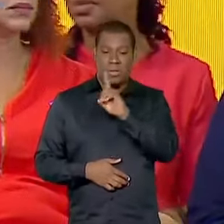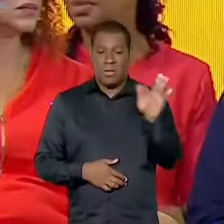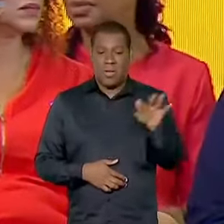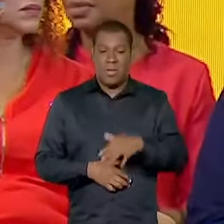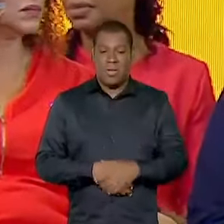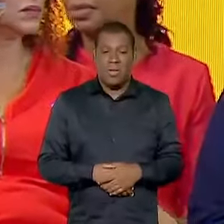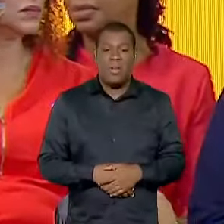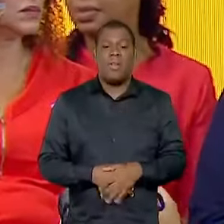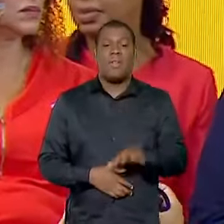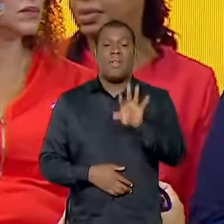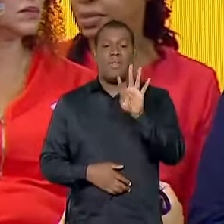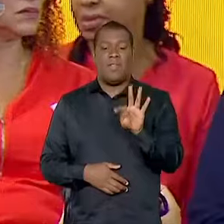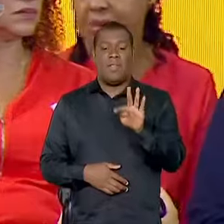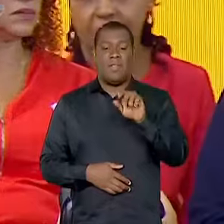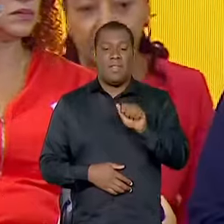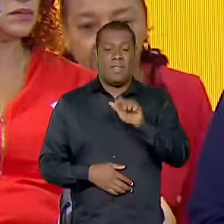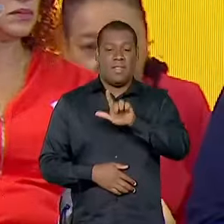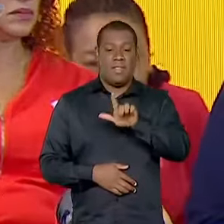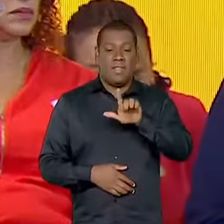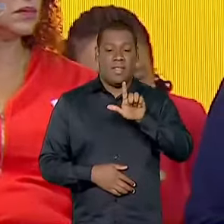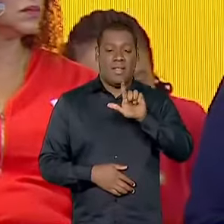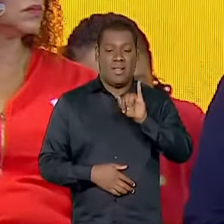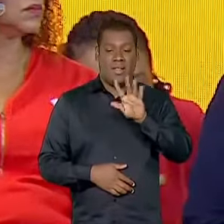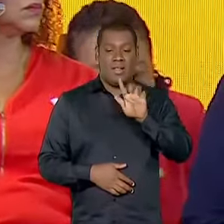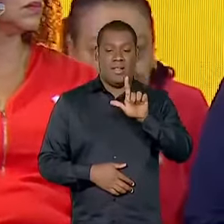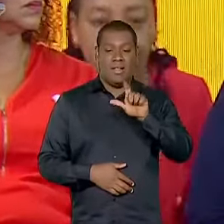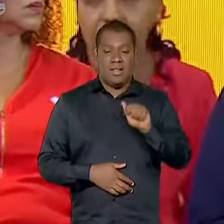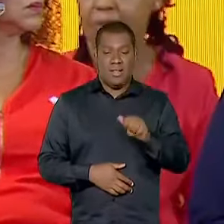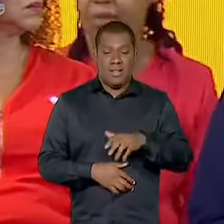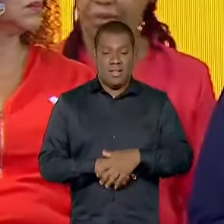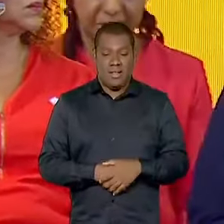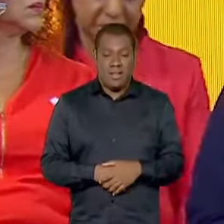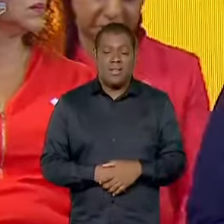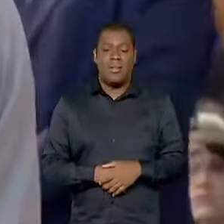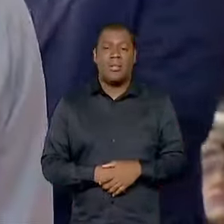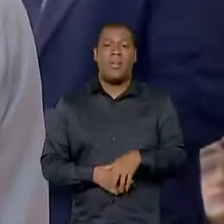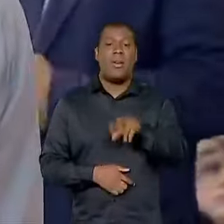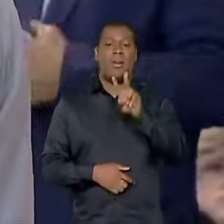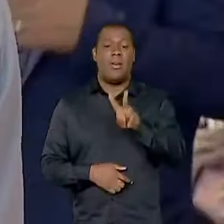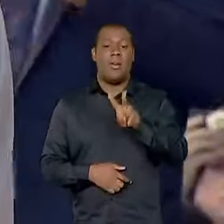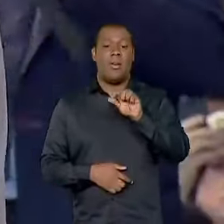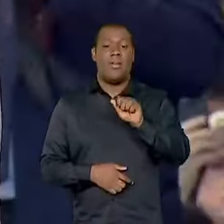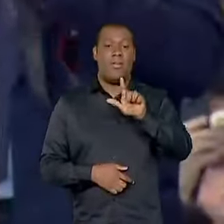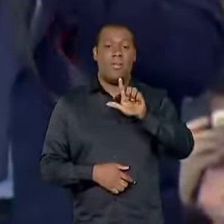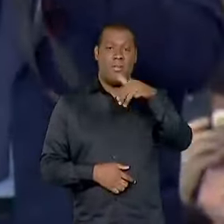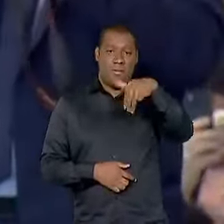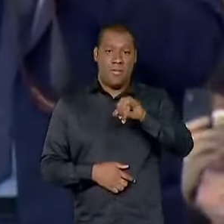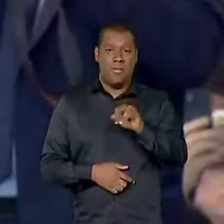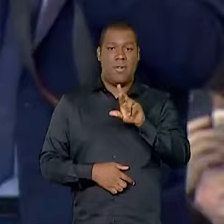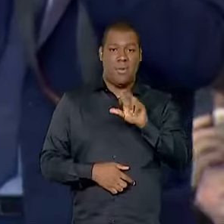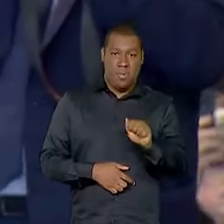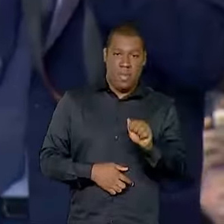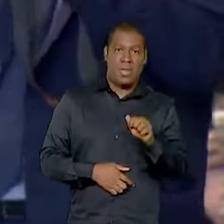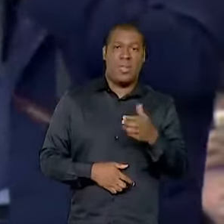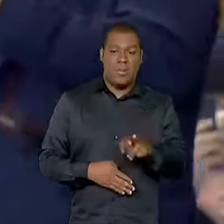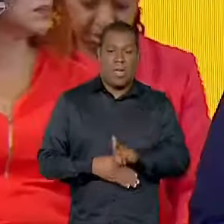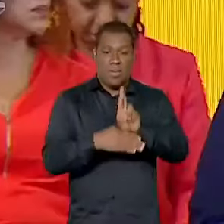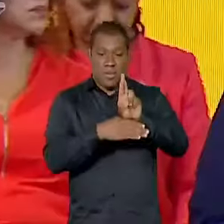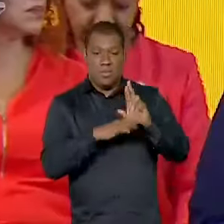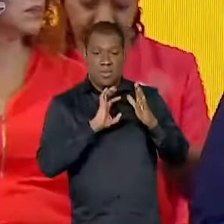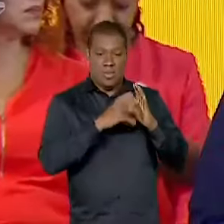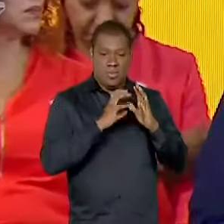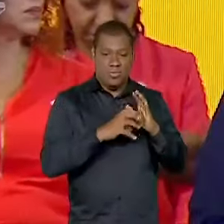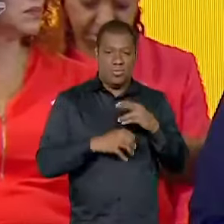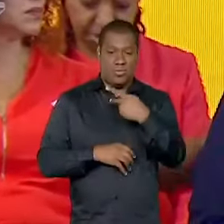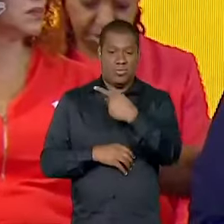Talíria Petrone, do PSOL do Rio de Janeiro, Valmir Assunção, do PT da Bahia, companheiro